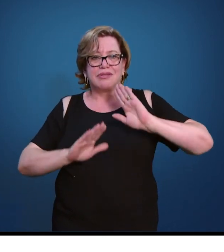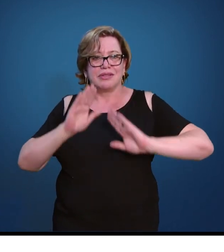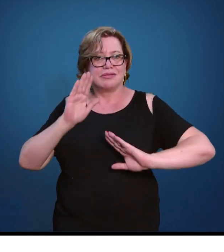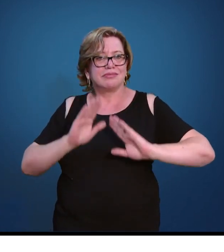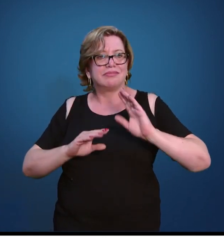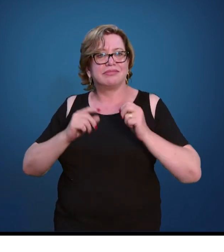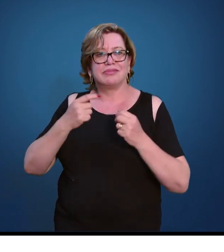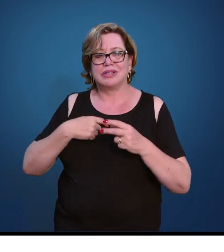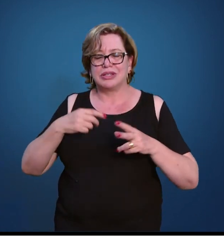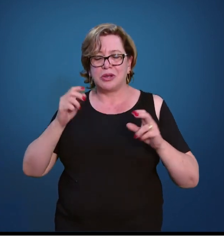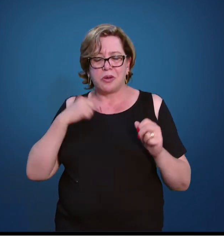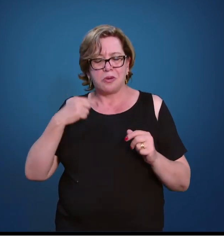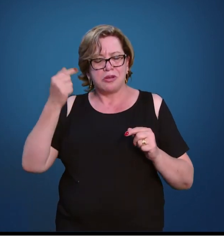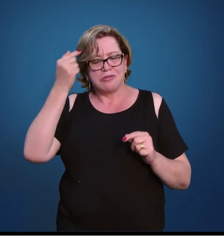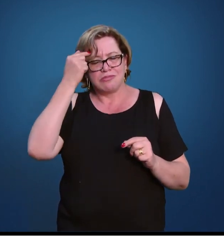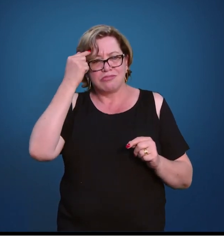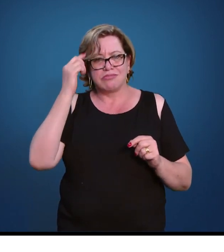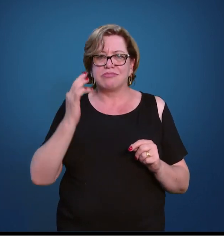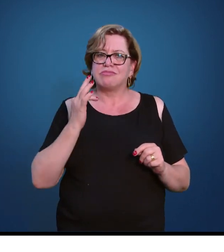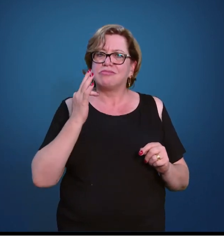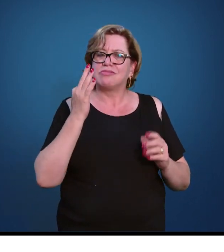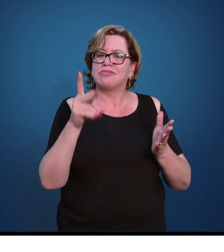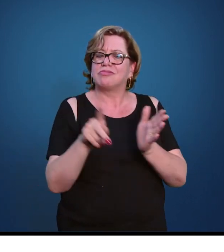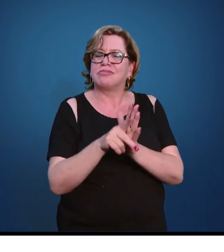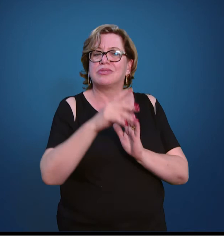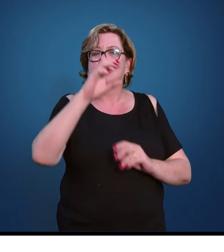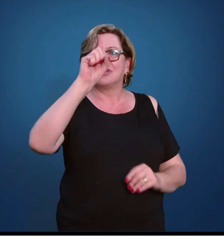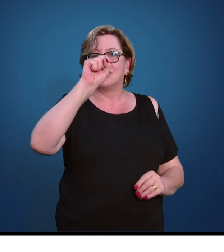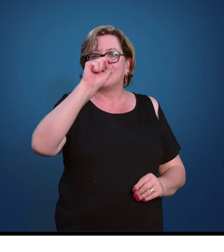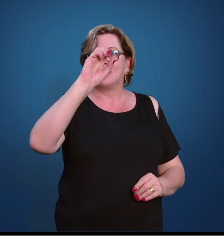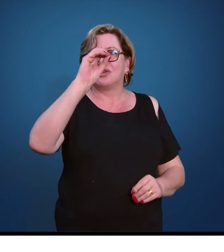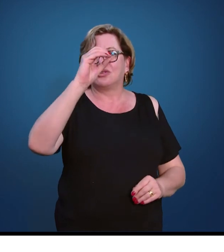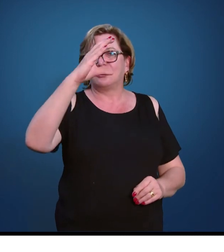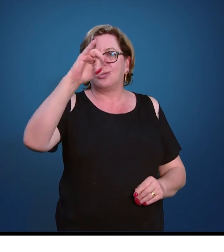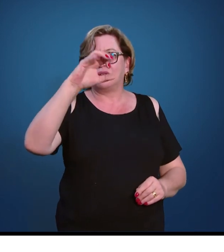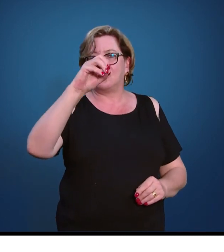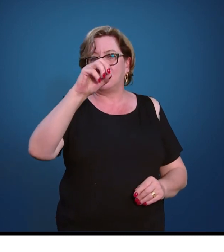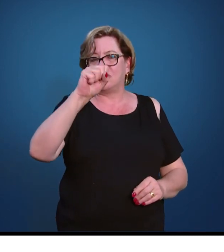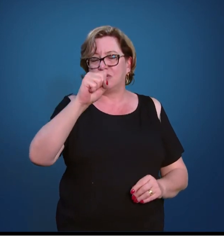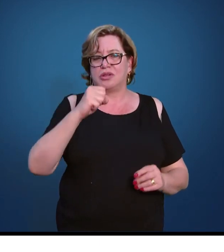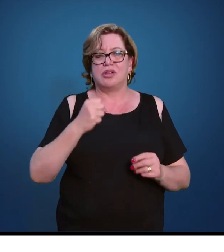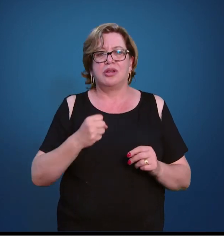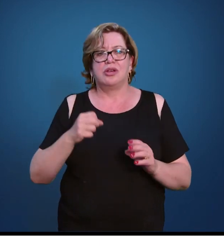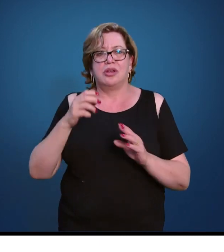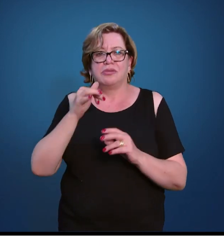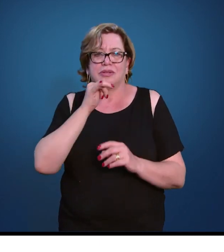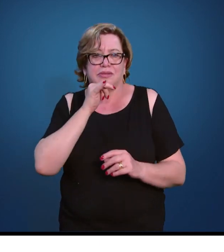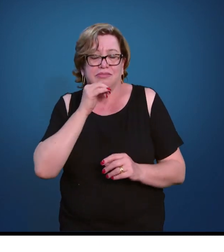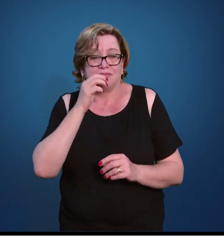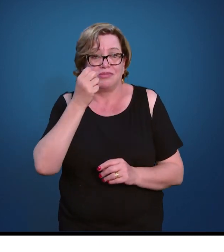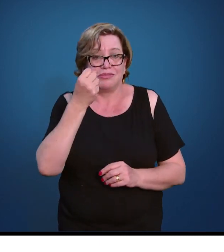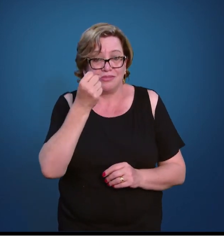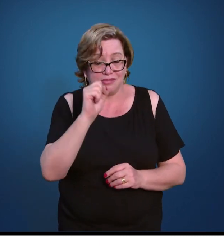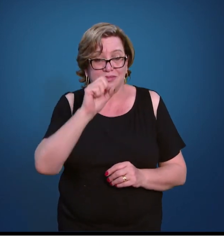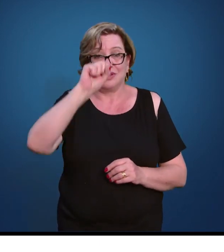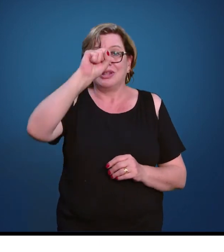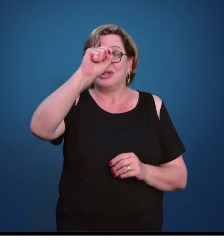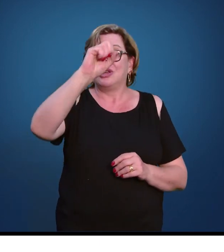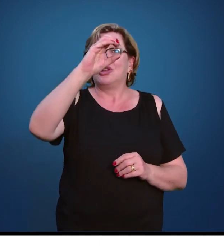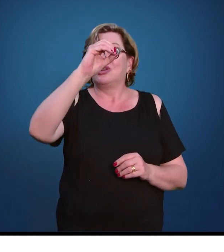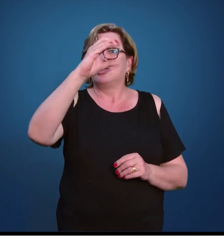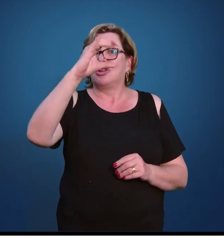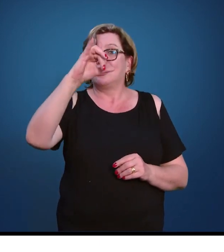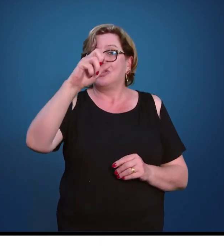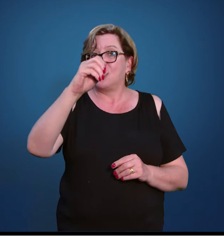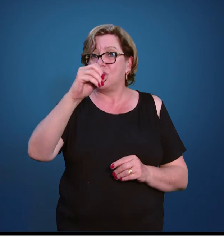muito das expectativas também dos próprios sócios. Se o sócio quer que o seu dinheiro gere